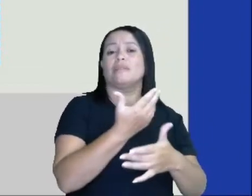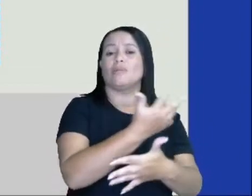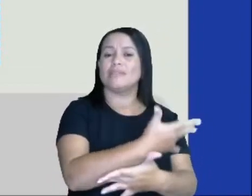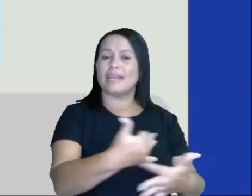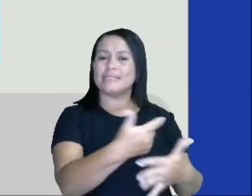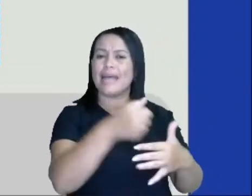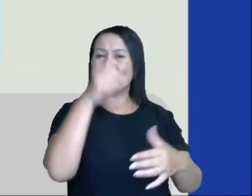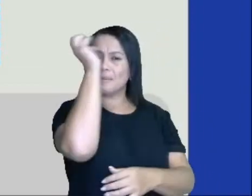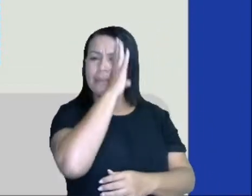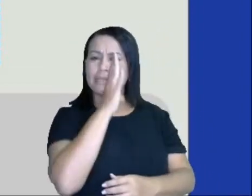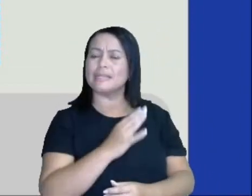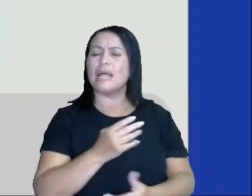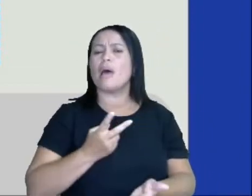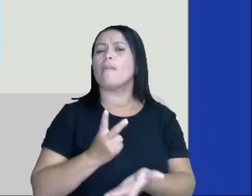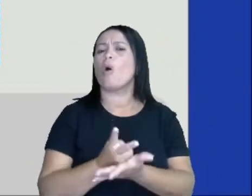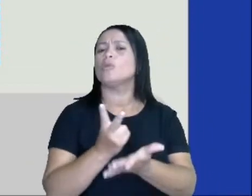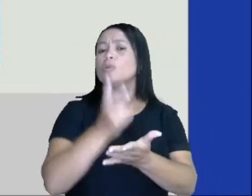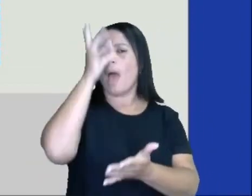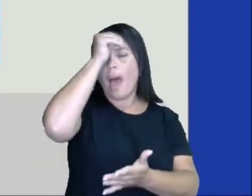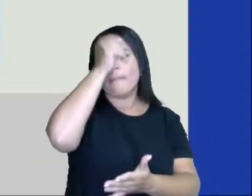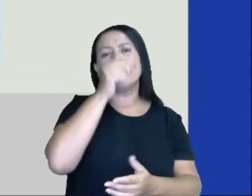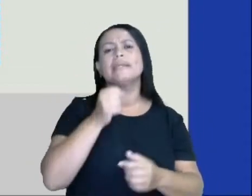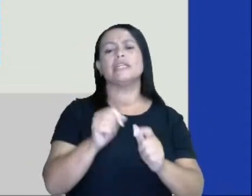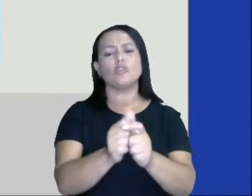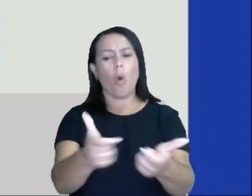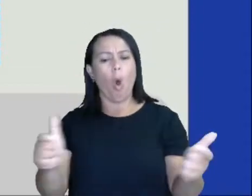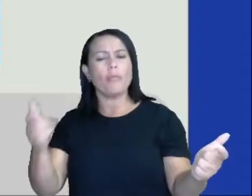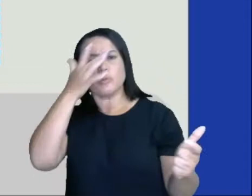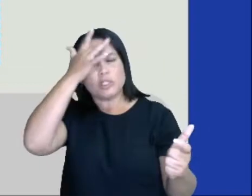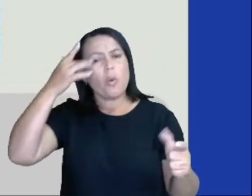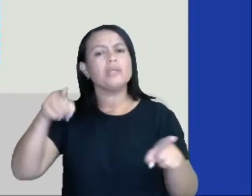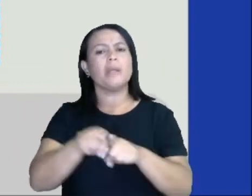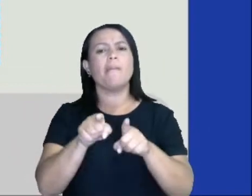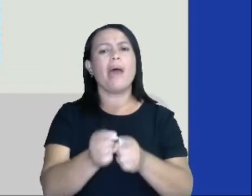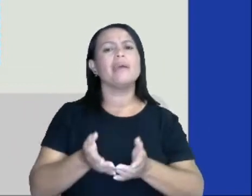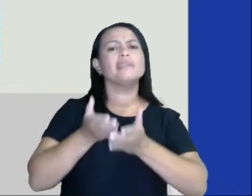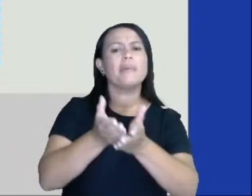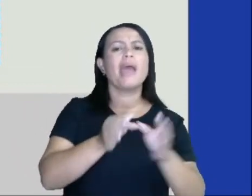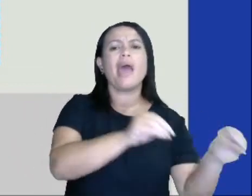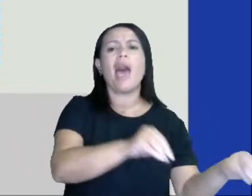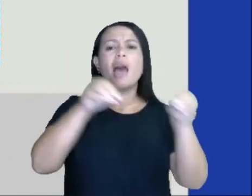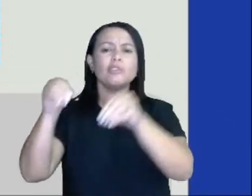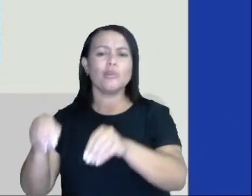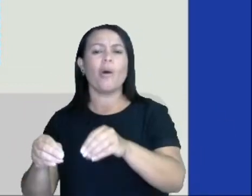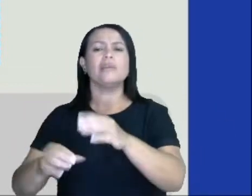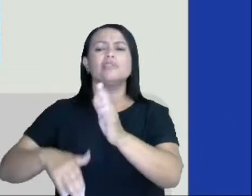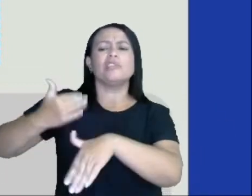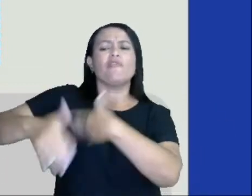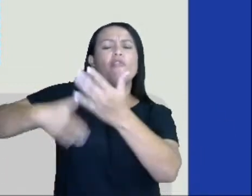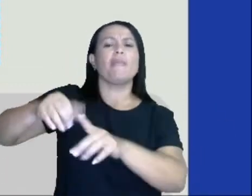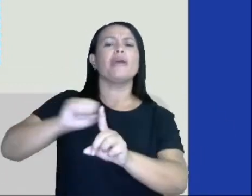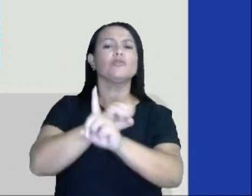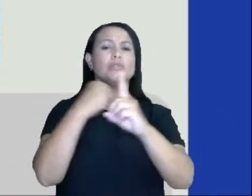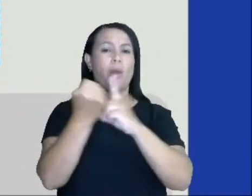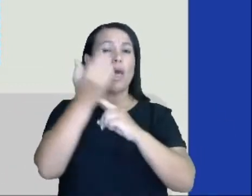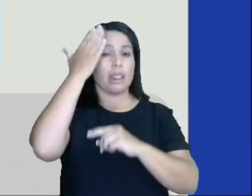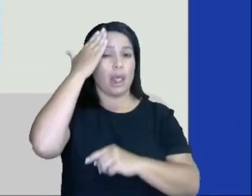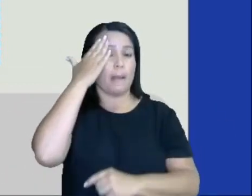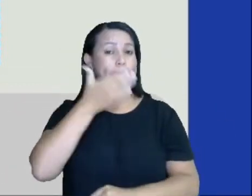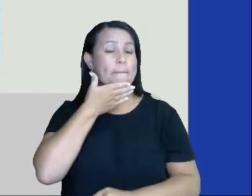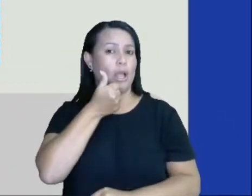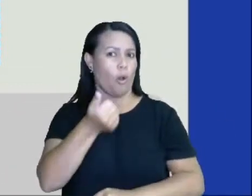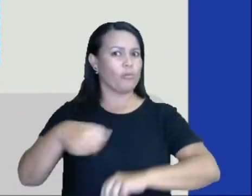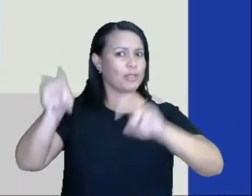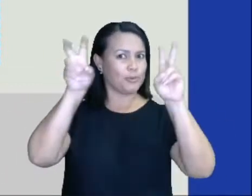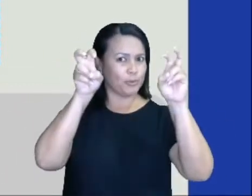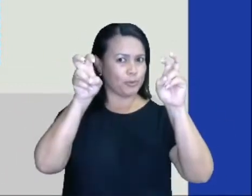para continuar a aprender sobre a densidade demográfica, as migrações e as desigualdades sociais. A gente conseguir entender melhor esses assuntos,